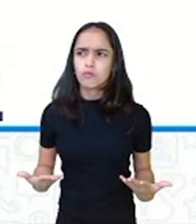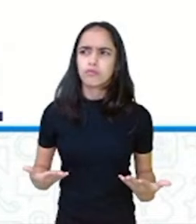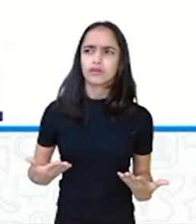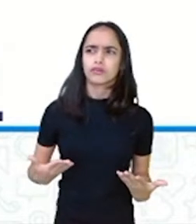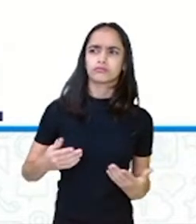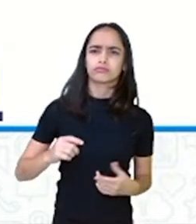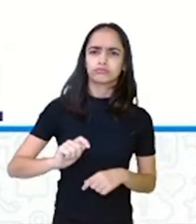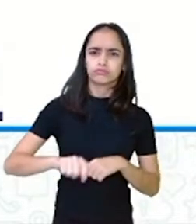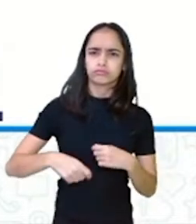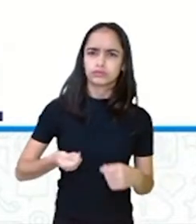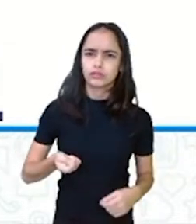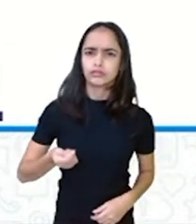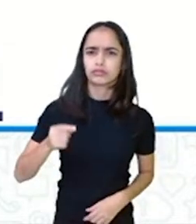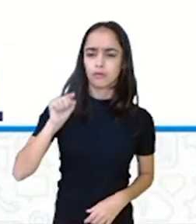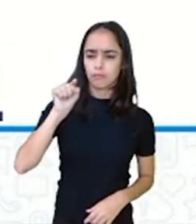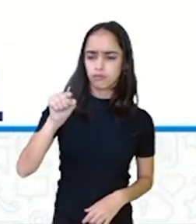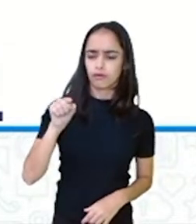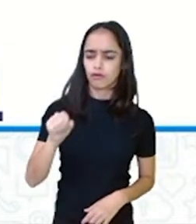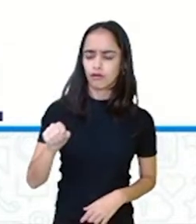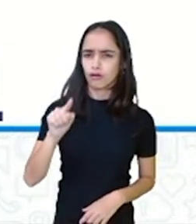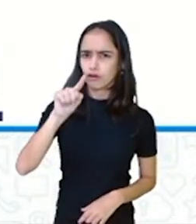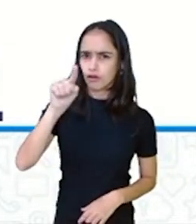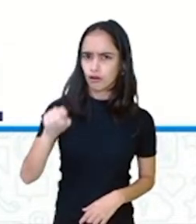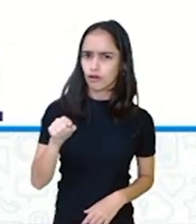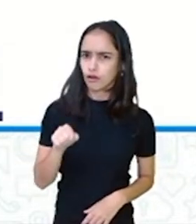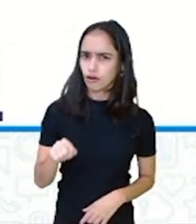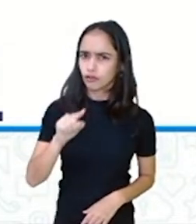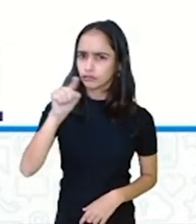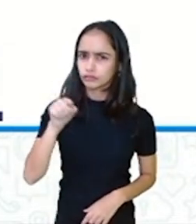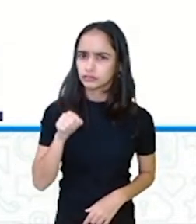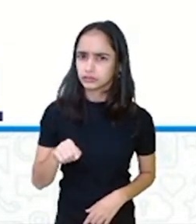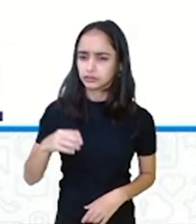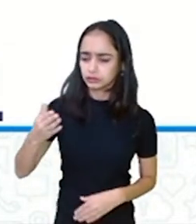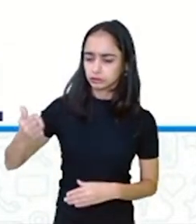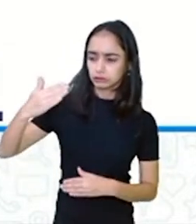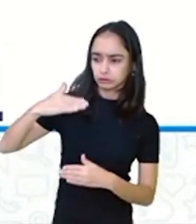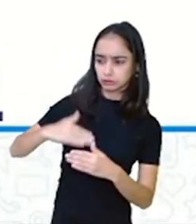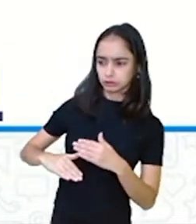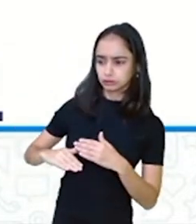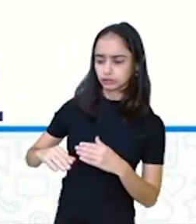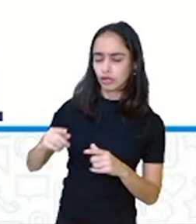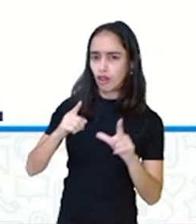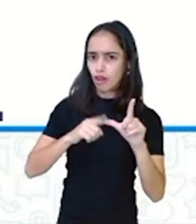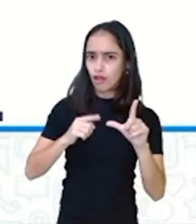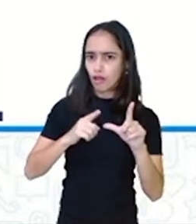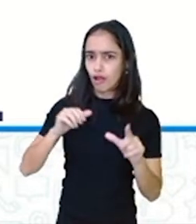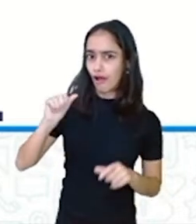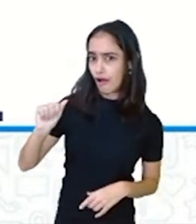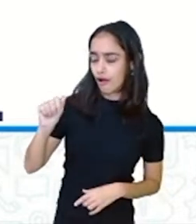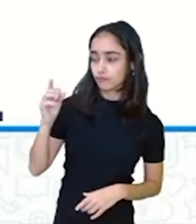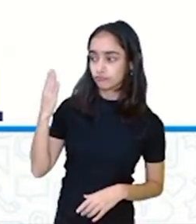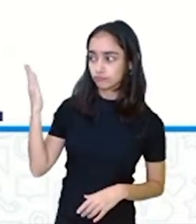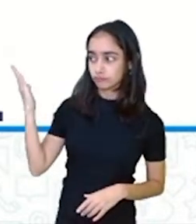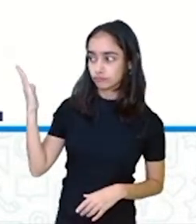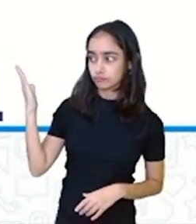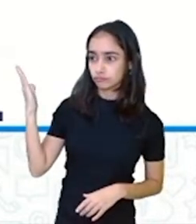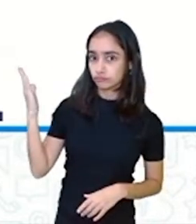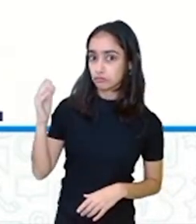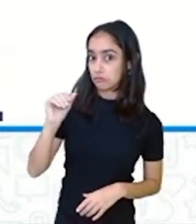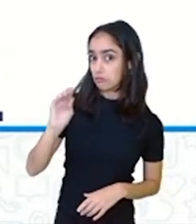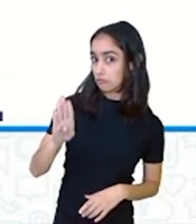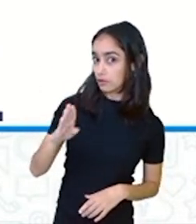frase abaixo? Não coloquei nenhum, pode ver aí na letra A, B e C, que não existe